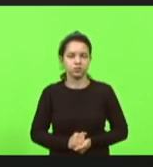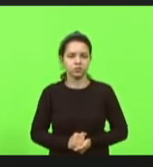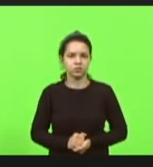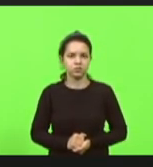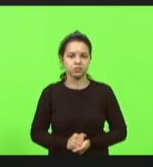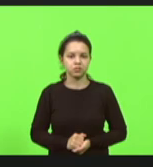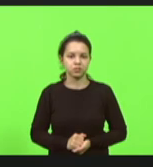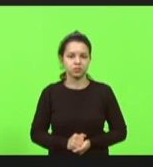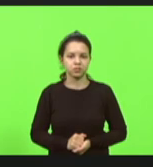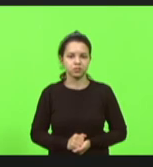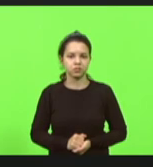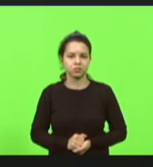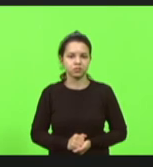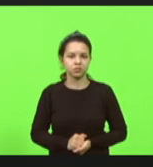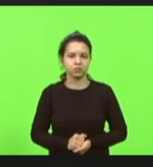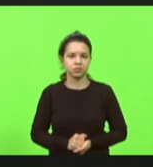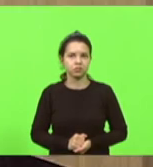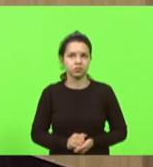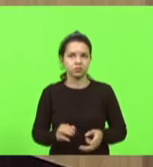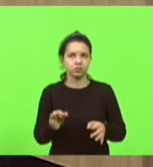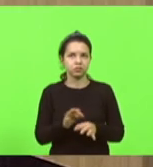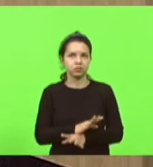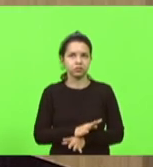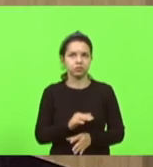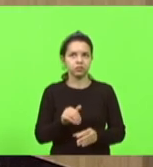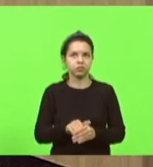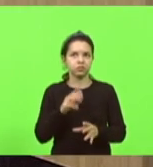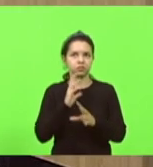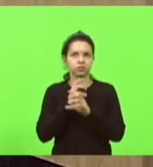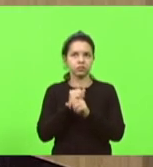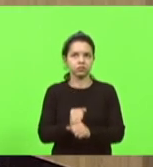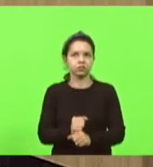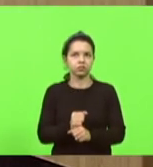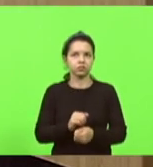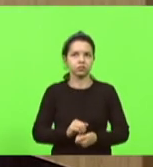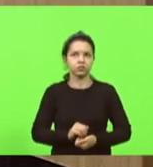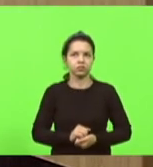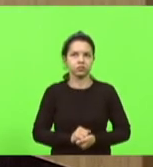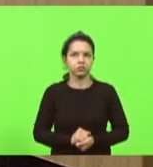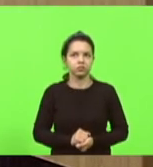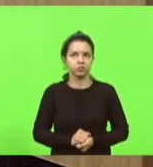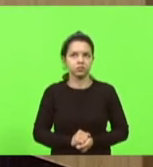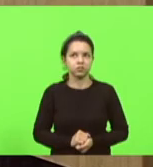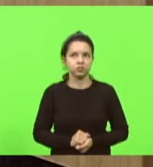Ok, deputado. Cerrada a votação, qual é o resultado?